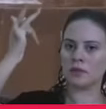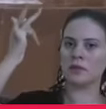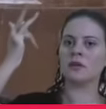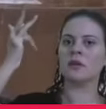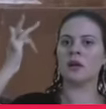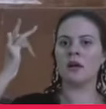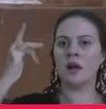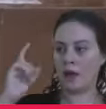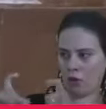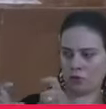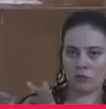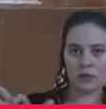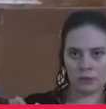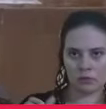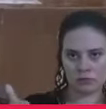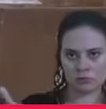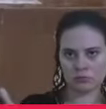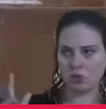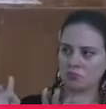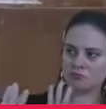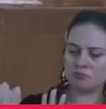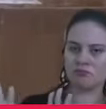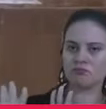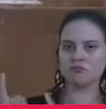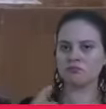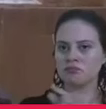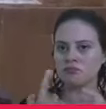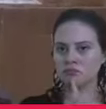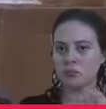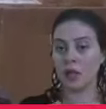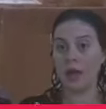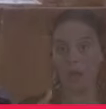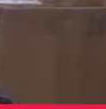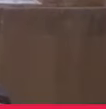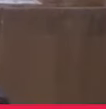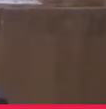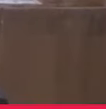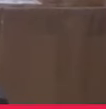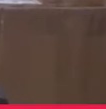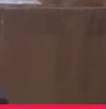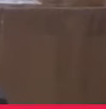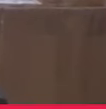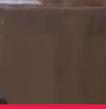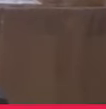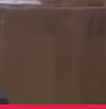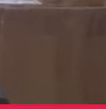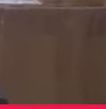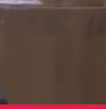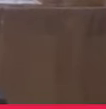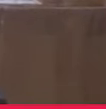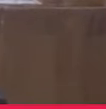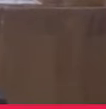terminou essa reunião nós nos despedimos os ministros foram embora eu permaneci no Comando Militar do Planalto emitir minha ordem de operações